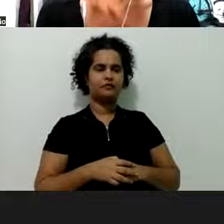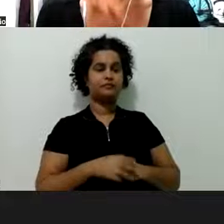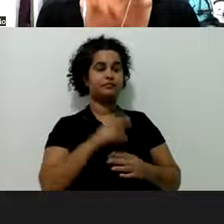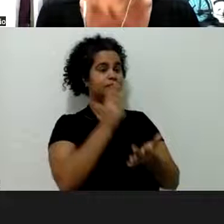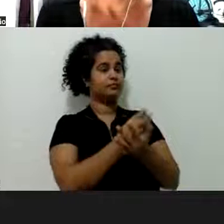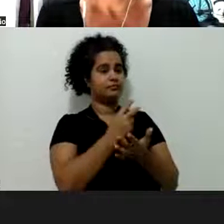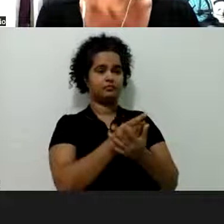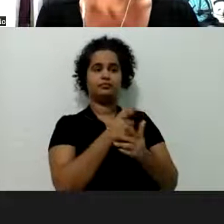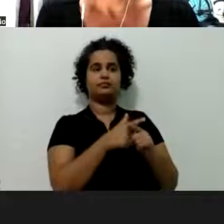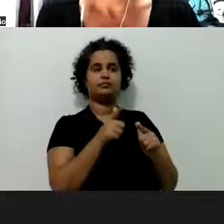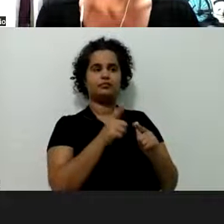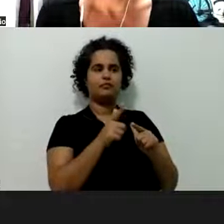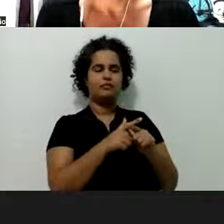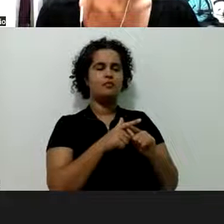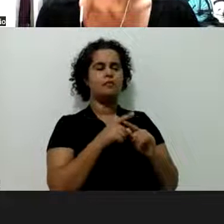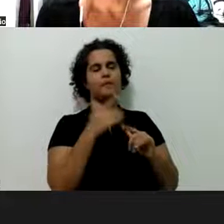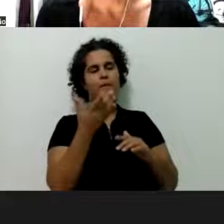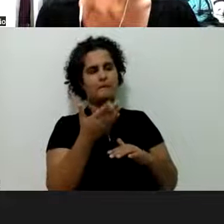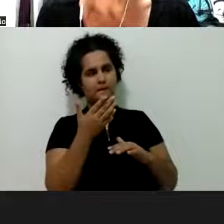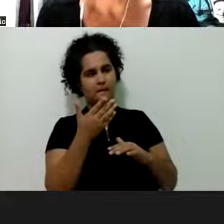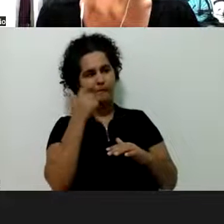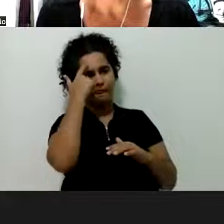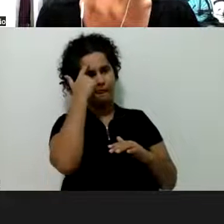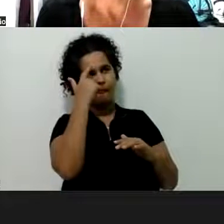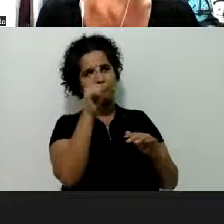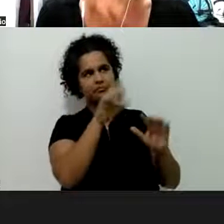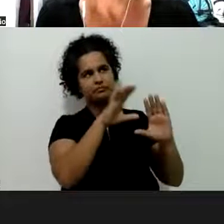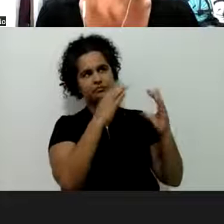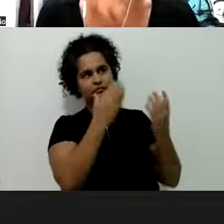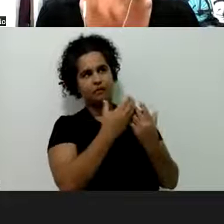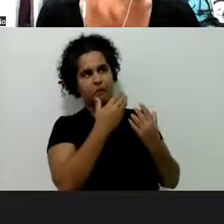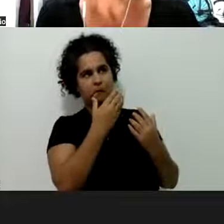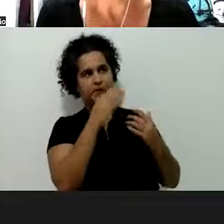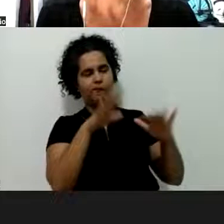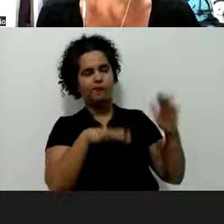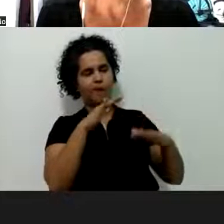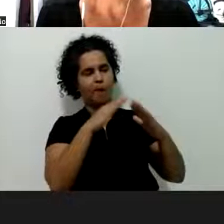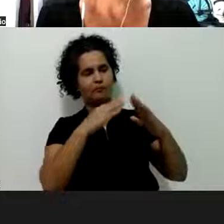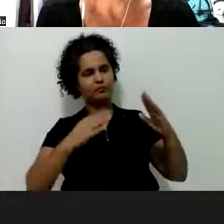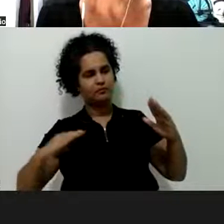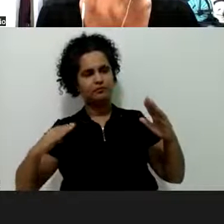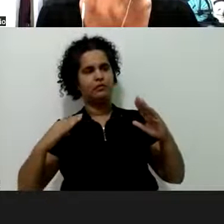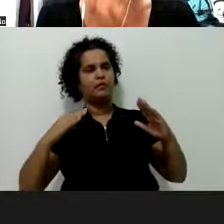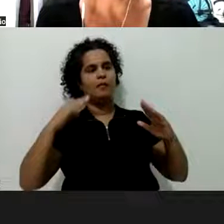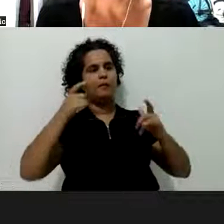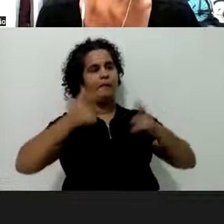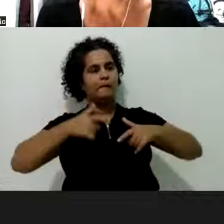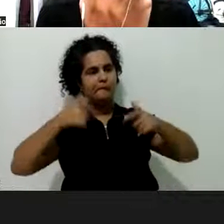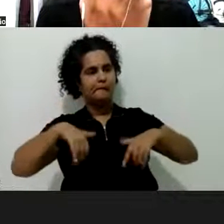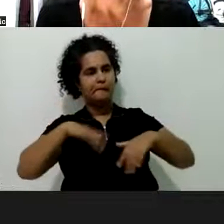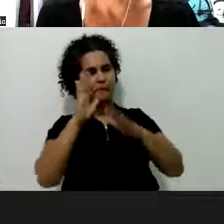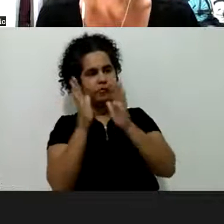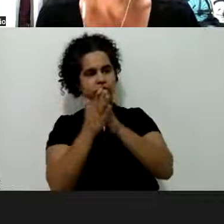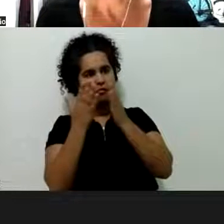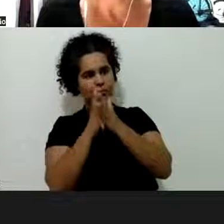no caso das comunidades, imagino que você esteja se referindo ao quê? Talvez favelas ou lugares mais carentes, não sei.